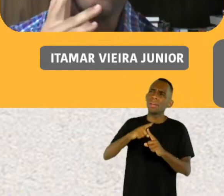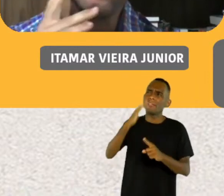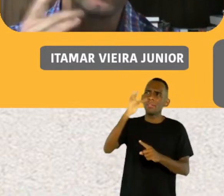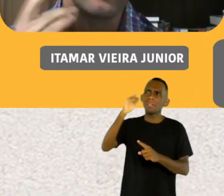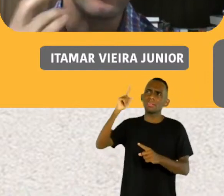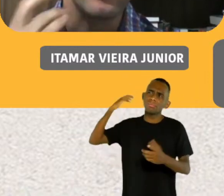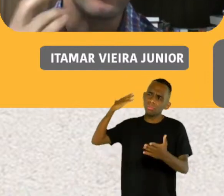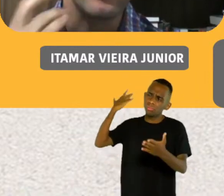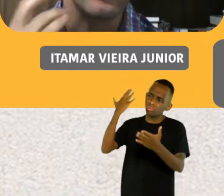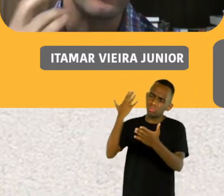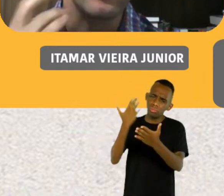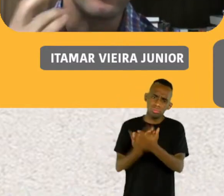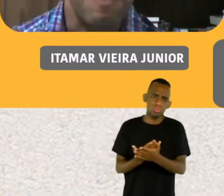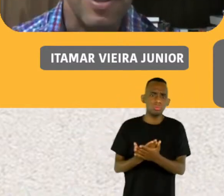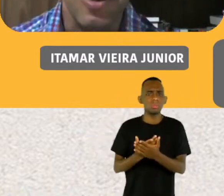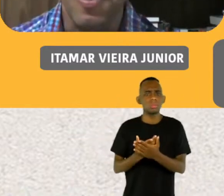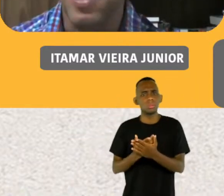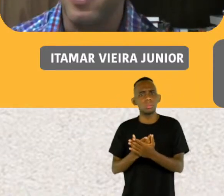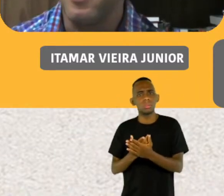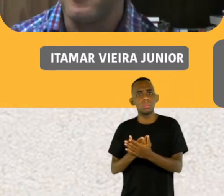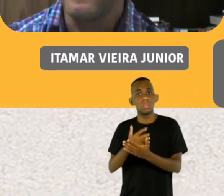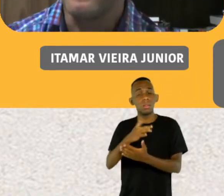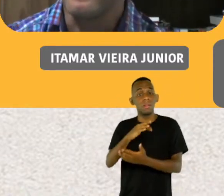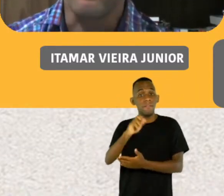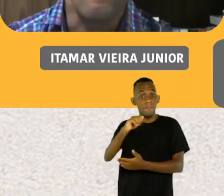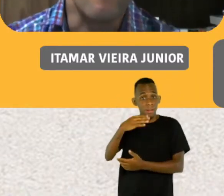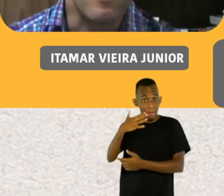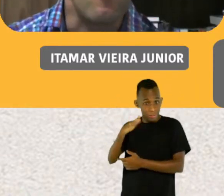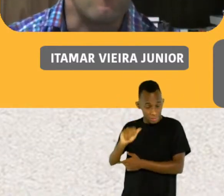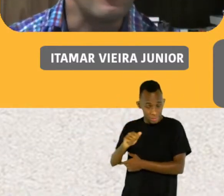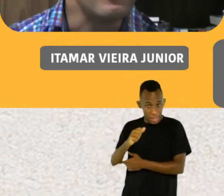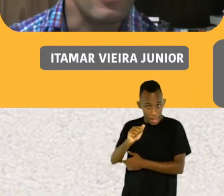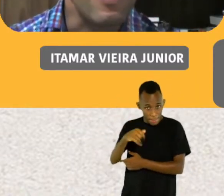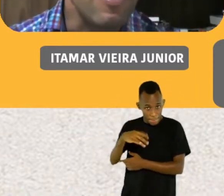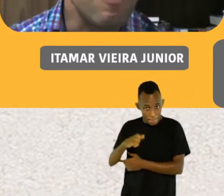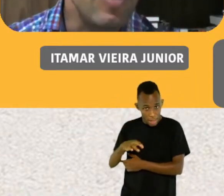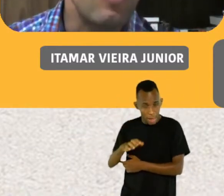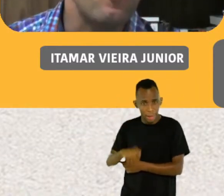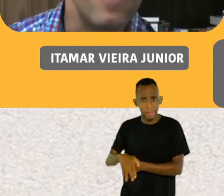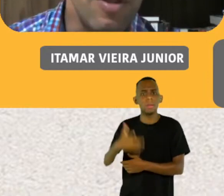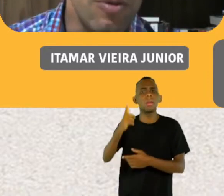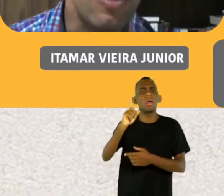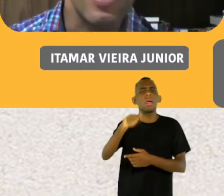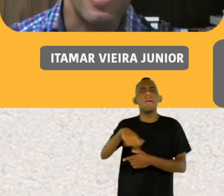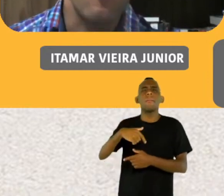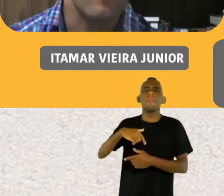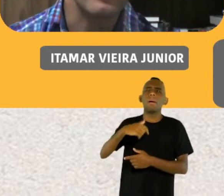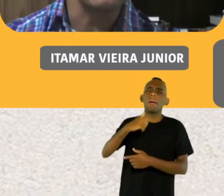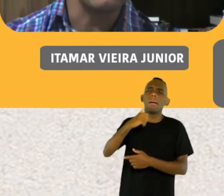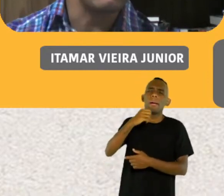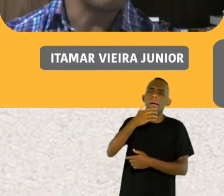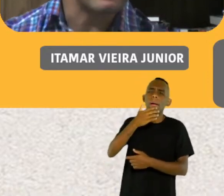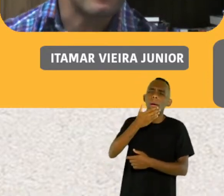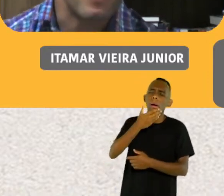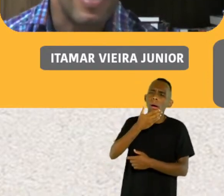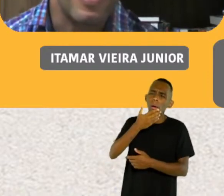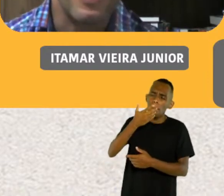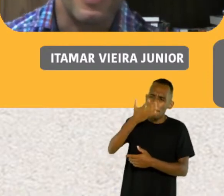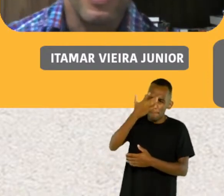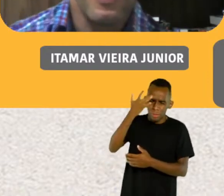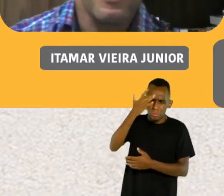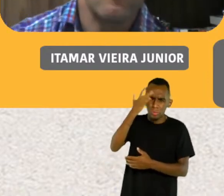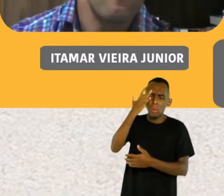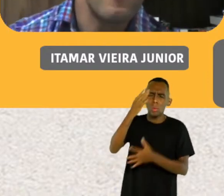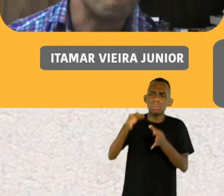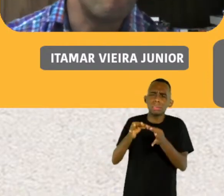tem, história de militância, uma pessoa com uma origem muito humilde, né, uma origem muito